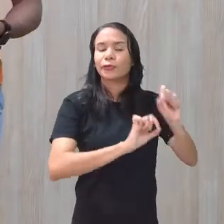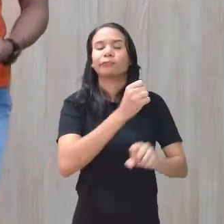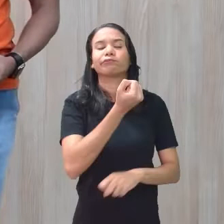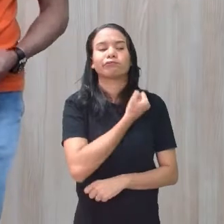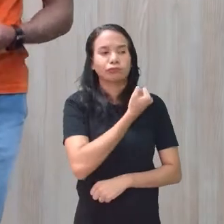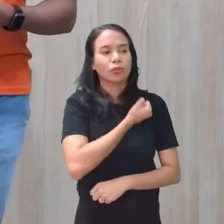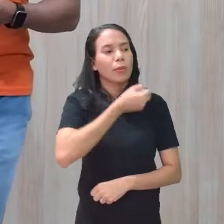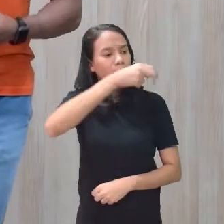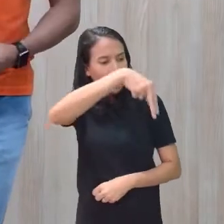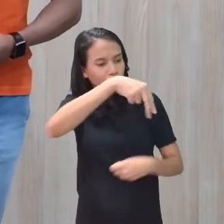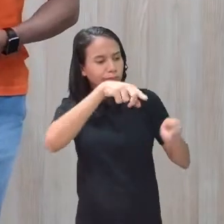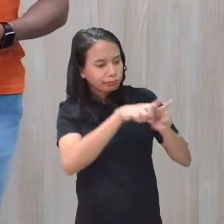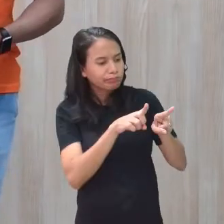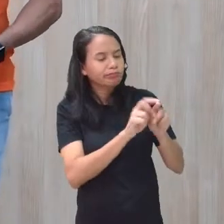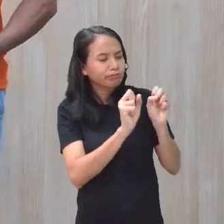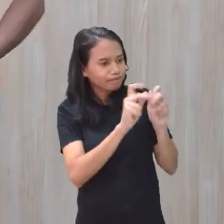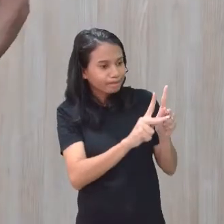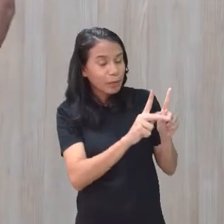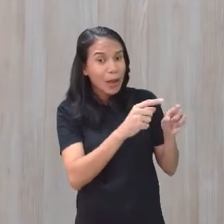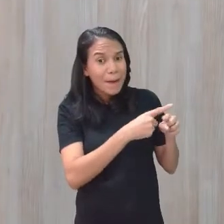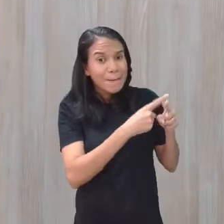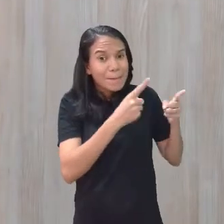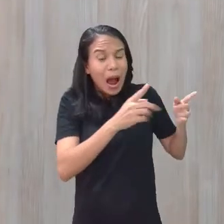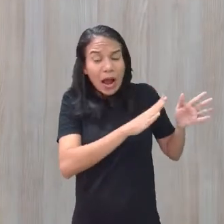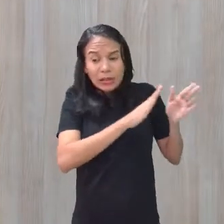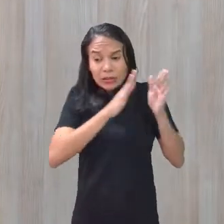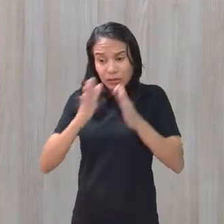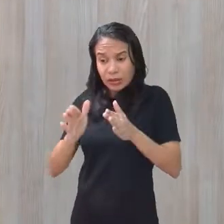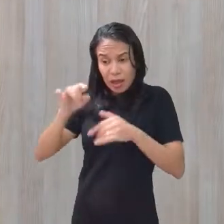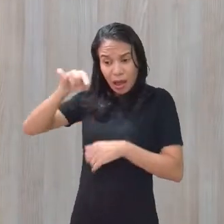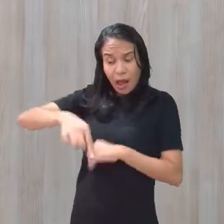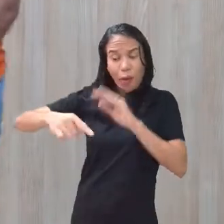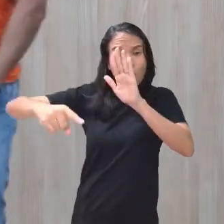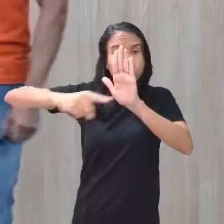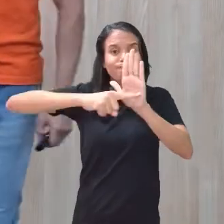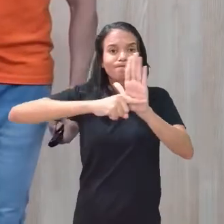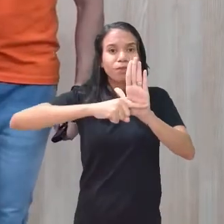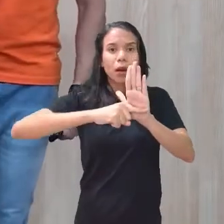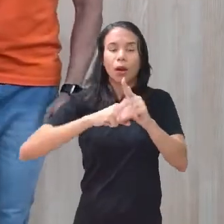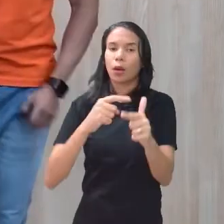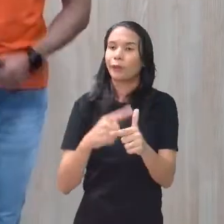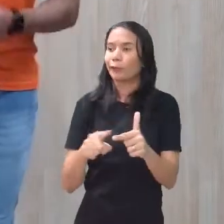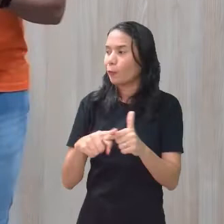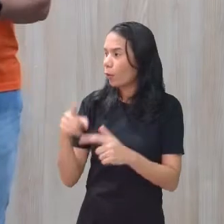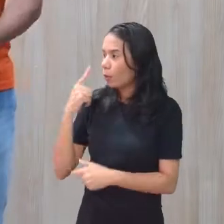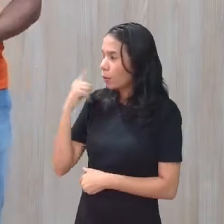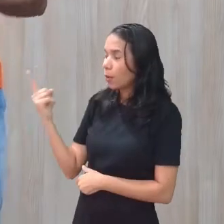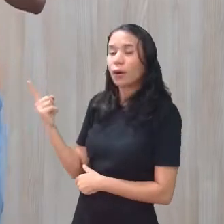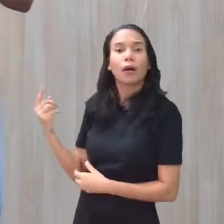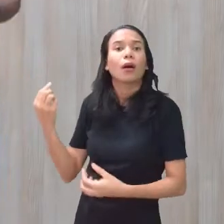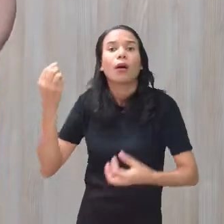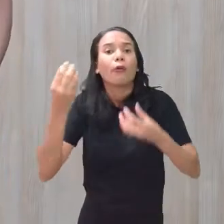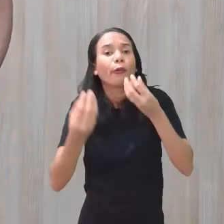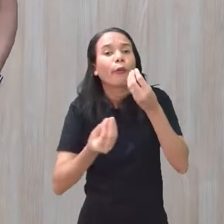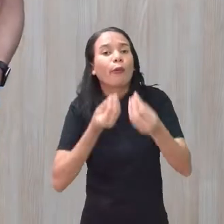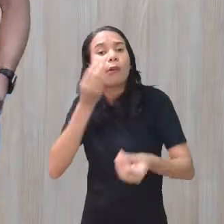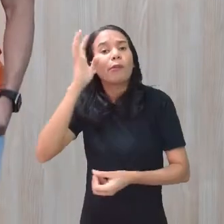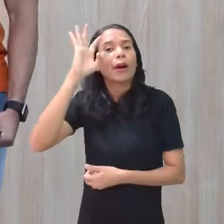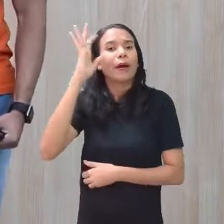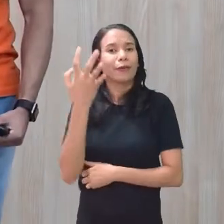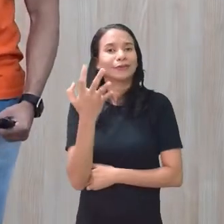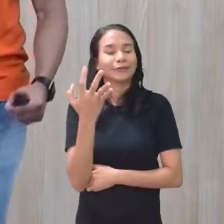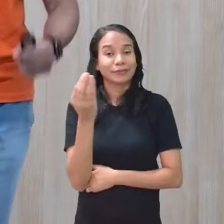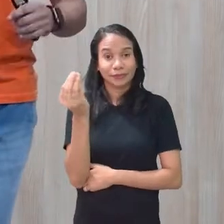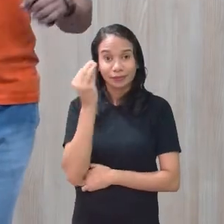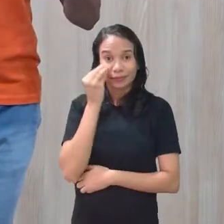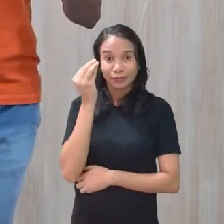como resultado um número natural. Já na subtração, a gente tem um problema, certo? E para resolver esse problema,